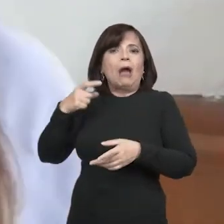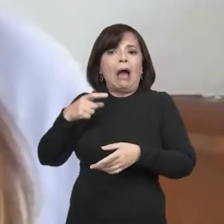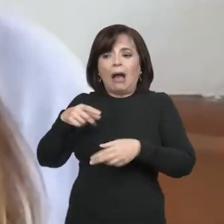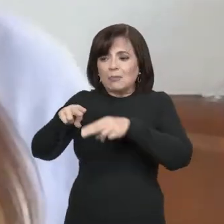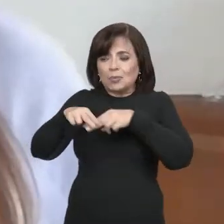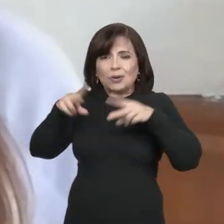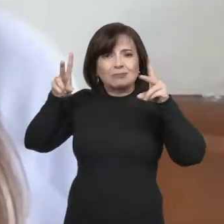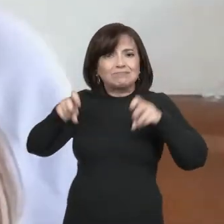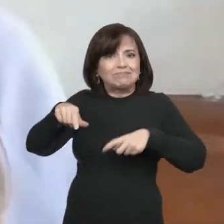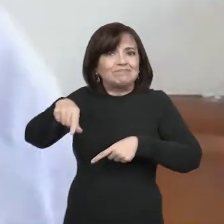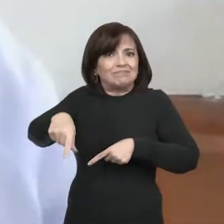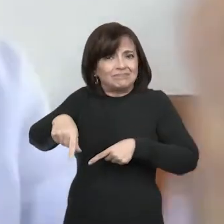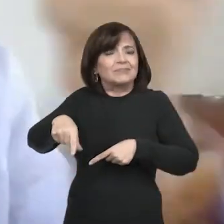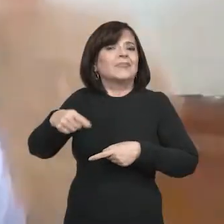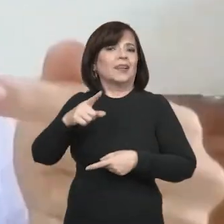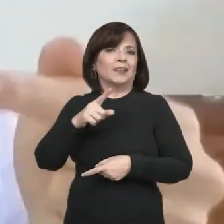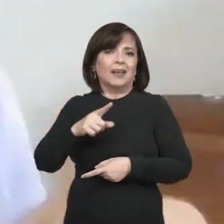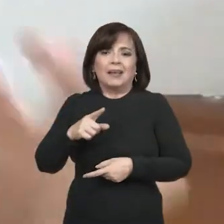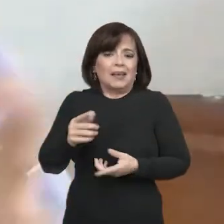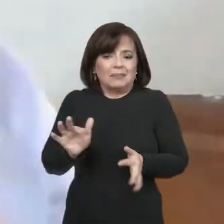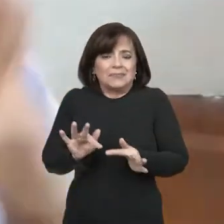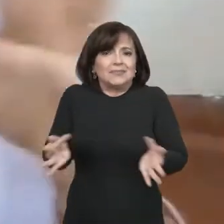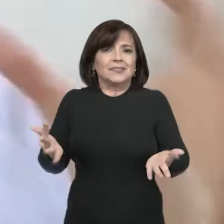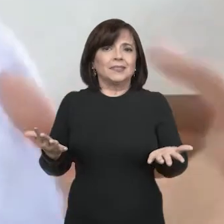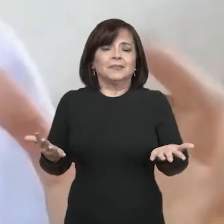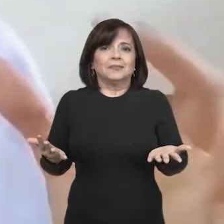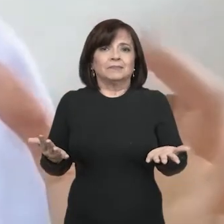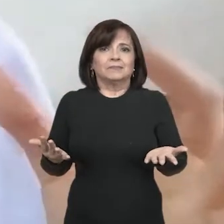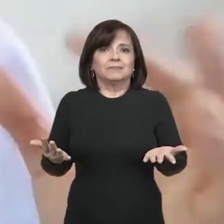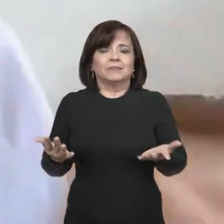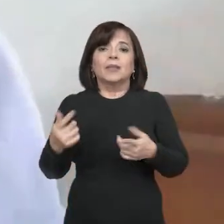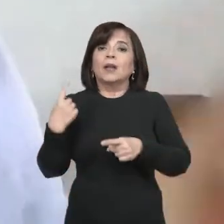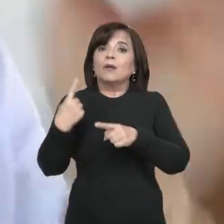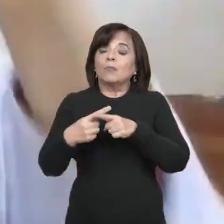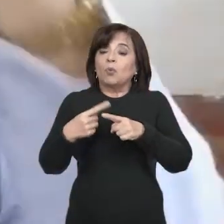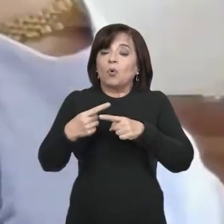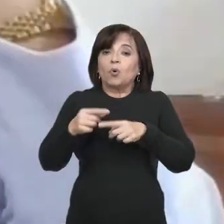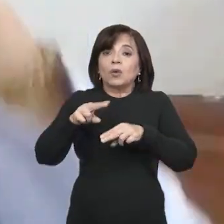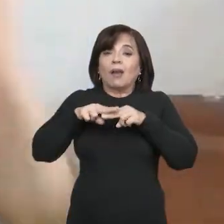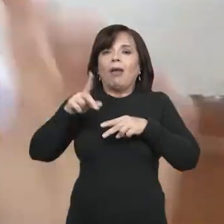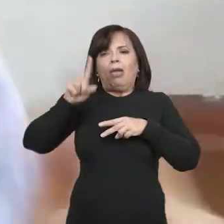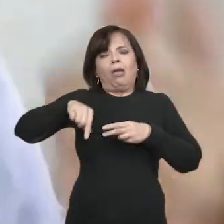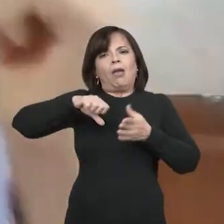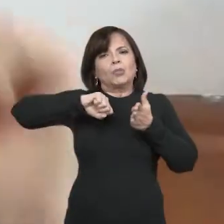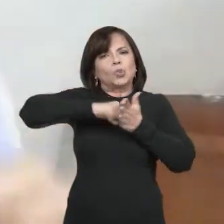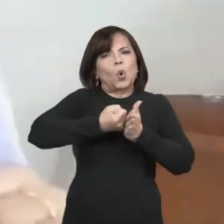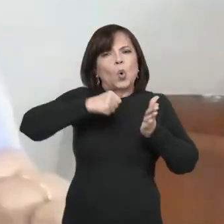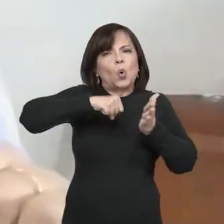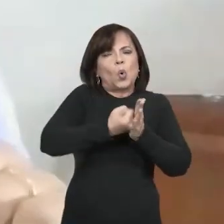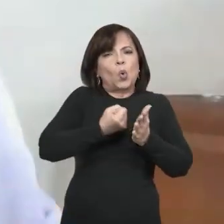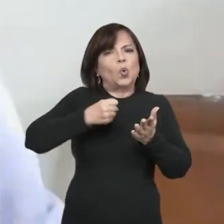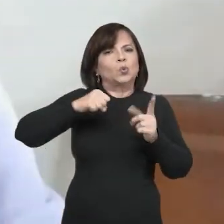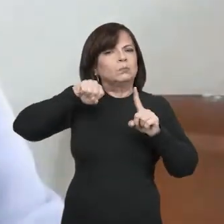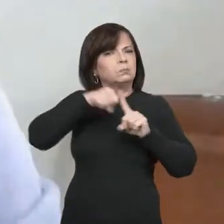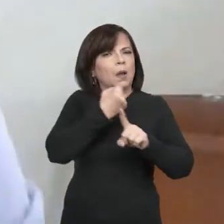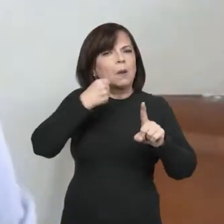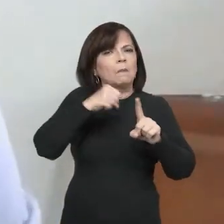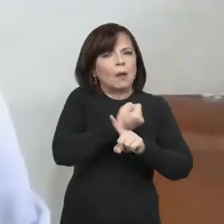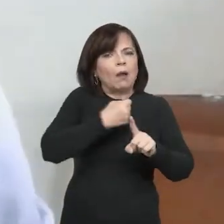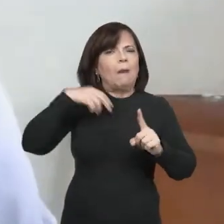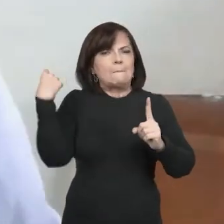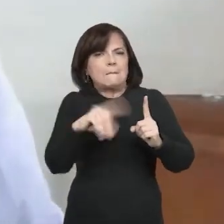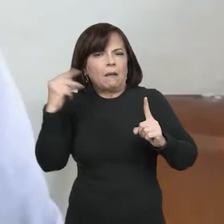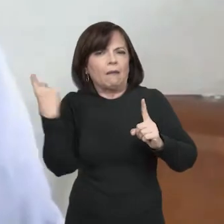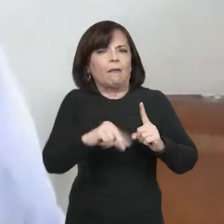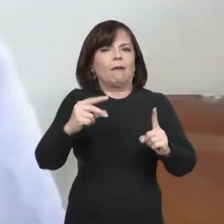motivo totalmente fútil. Além disso, o meio empregado por elas foi mediante tortura. Ao longo de 3